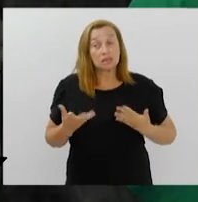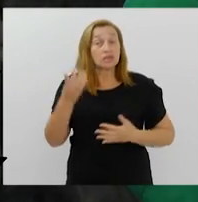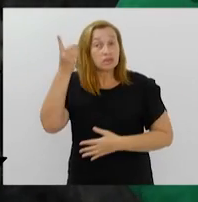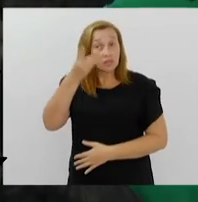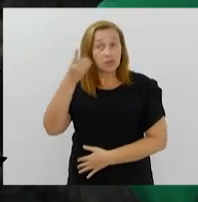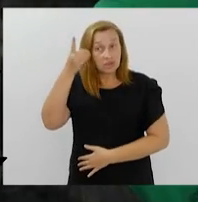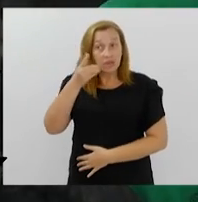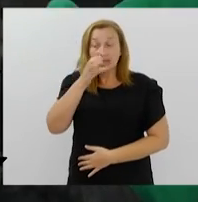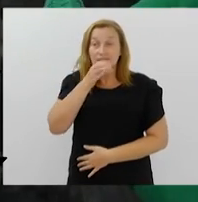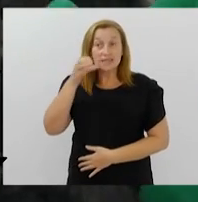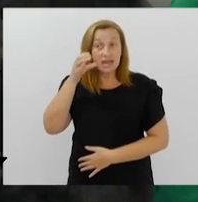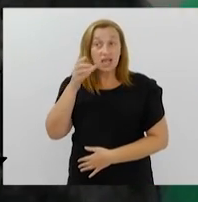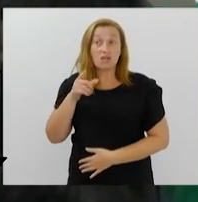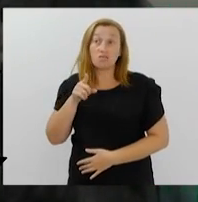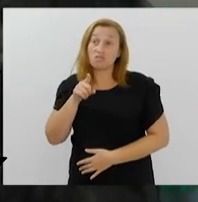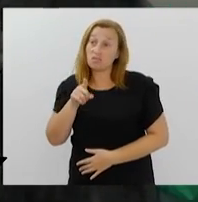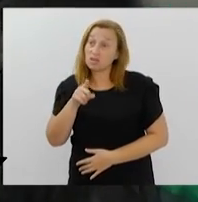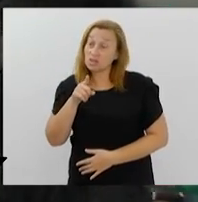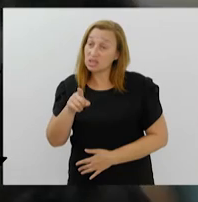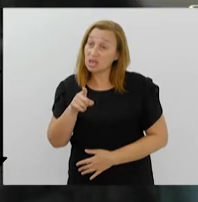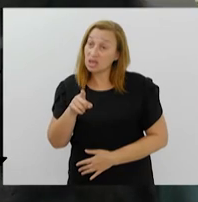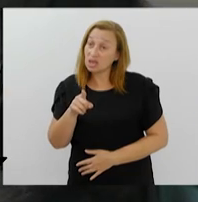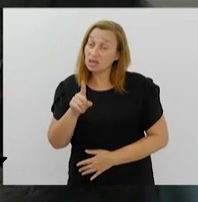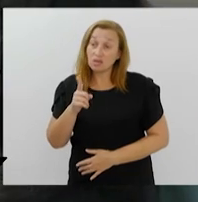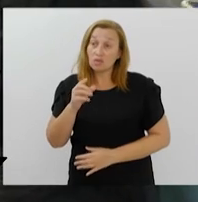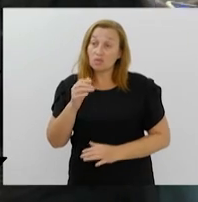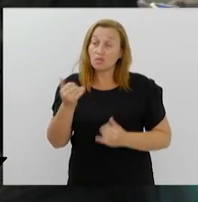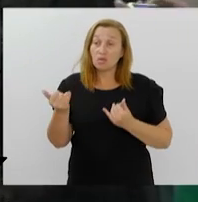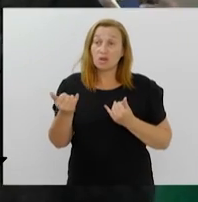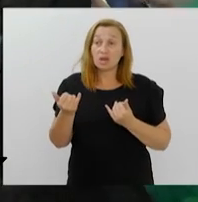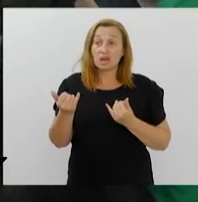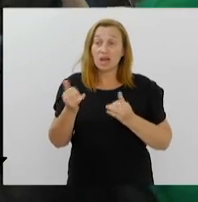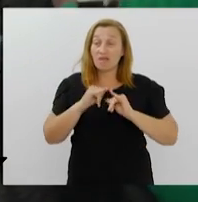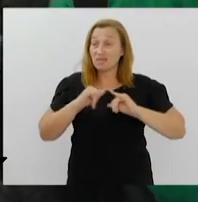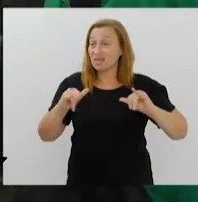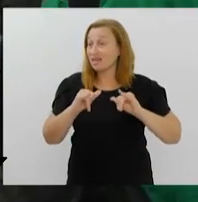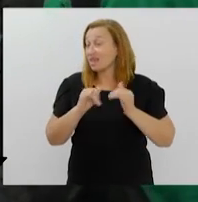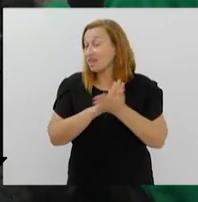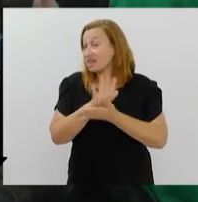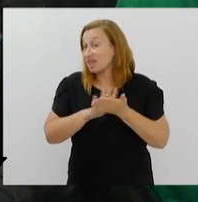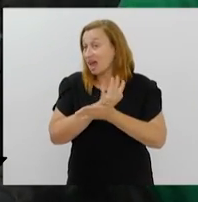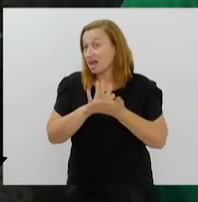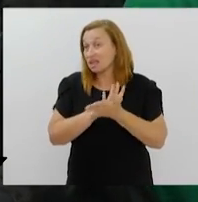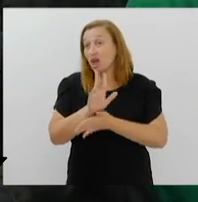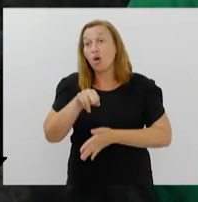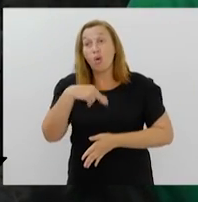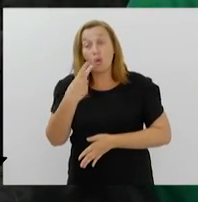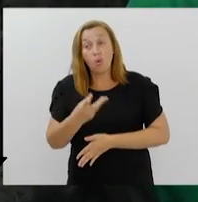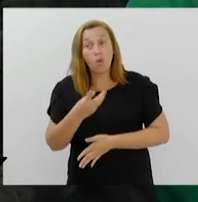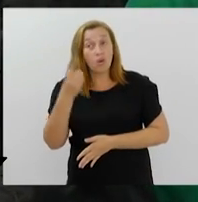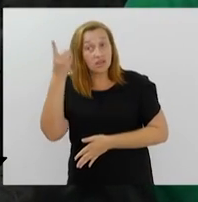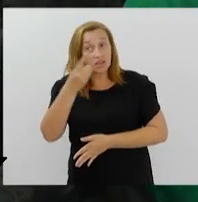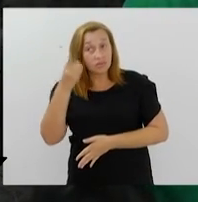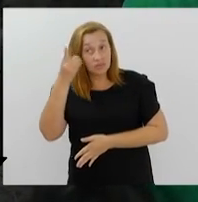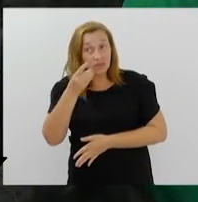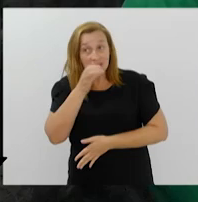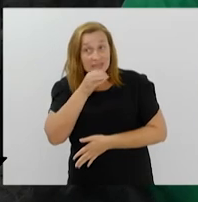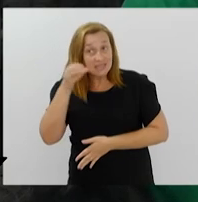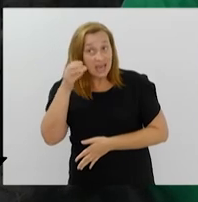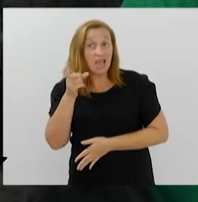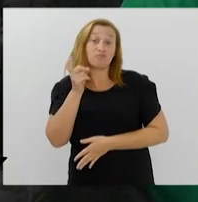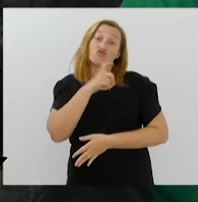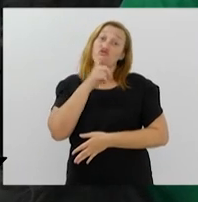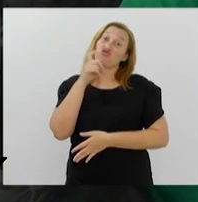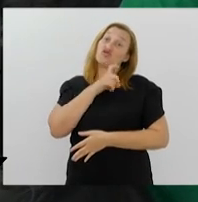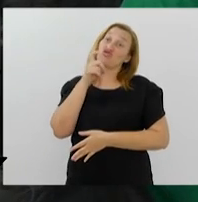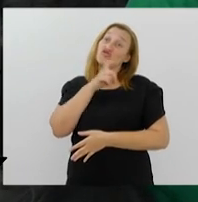exceção Essa ela não foi ela não foi ela não foi comunicada de absolutamente nada ou a deputada Céli é uma grande mentirosa aqui e tá